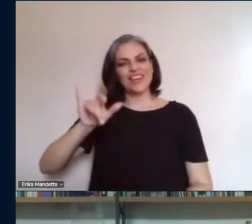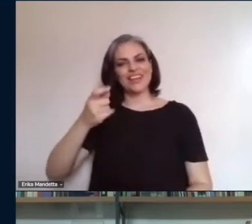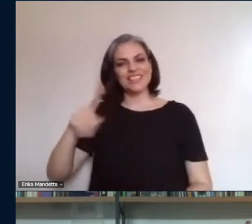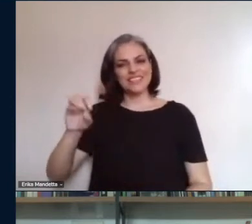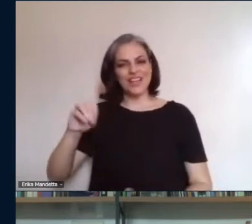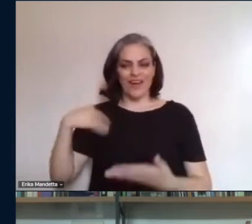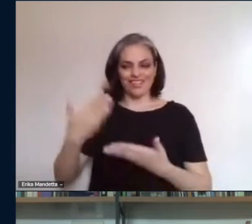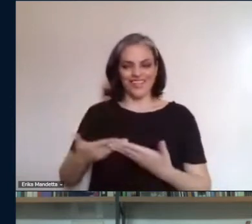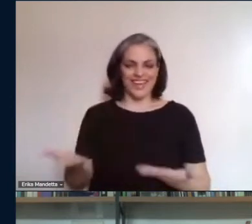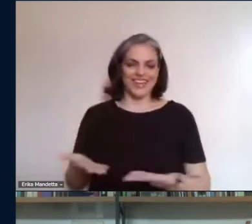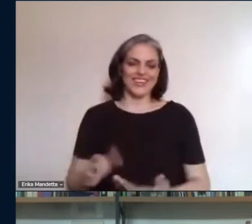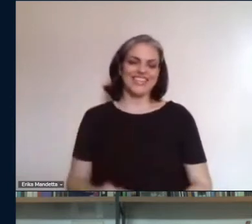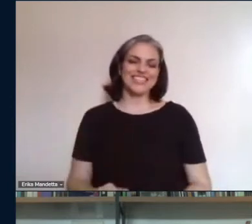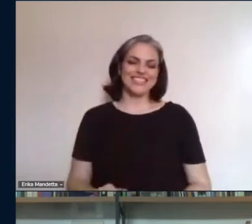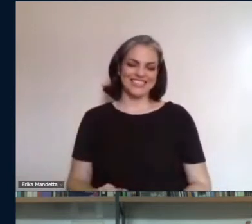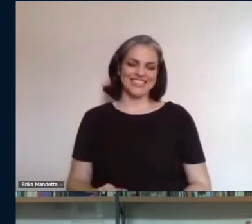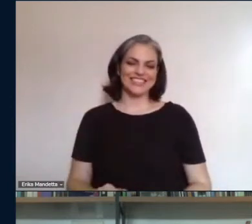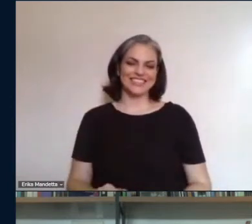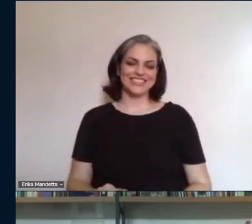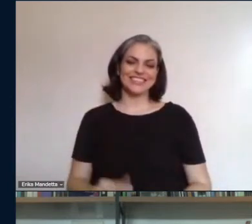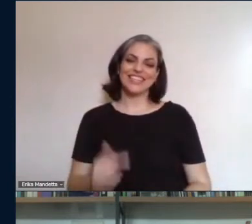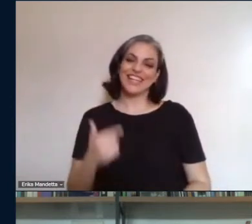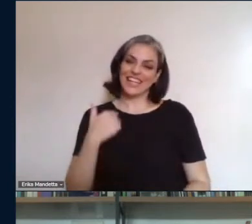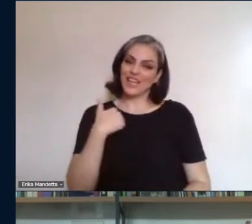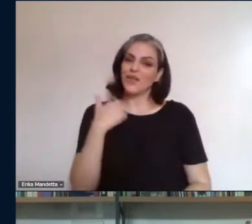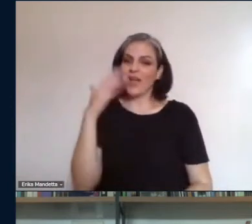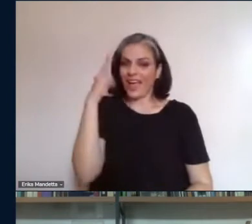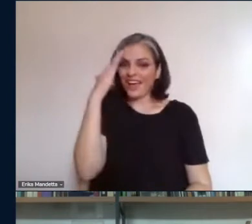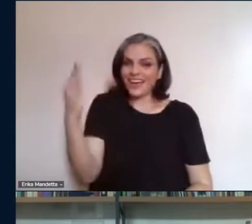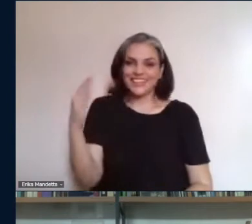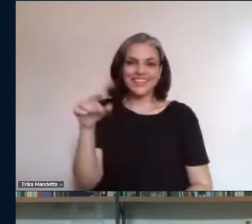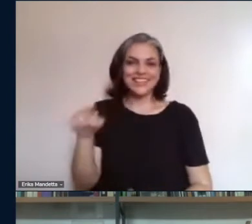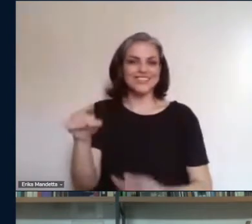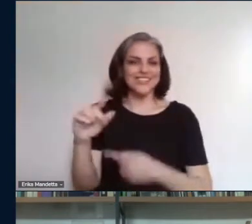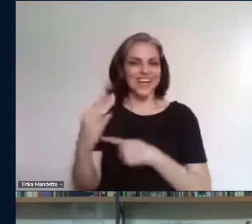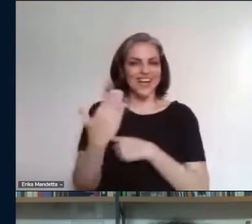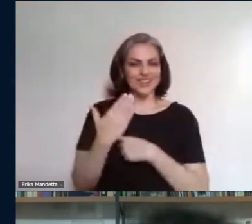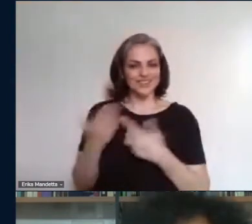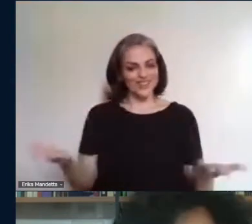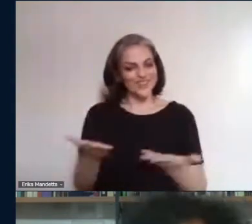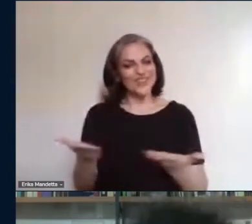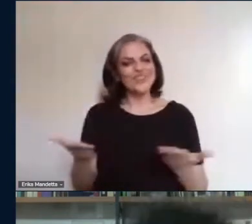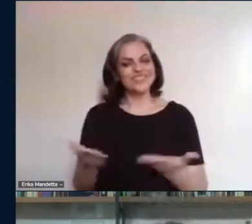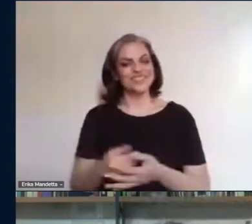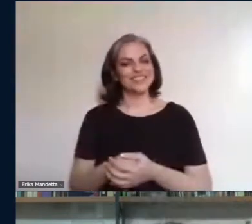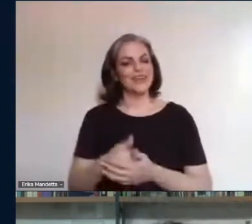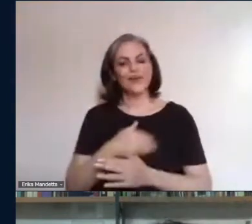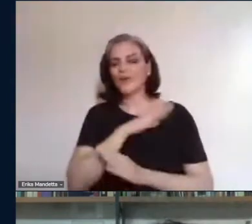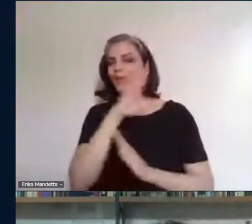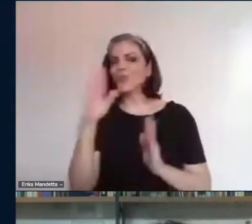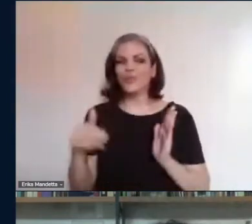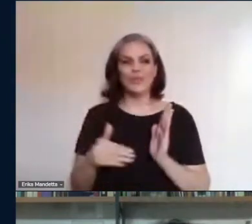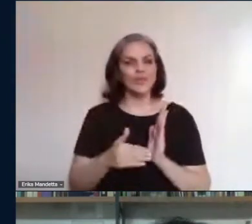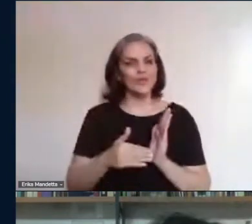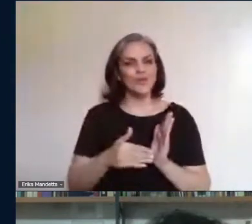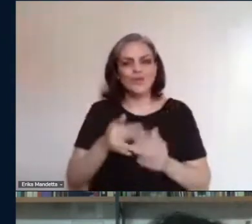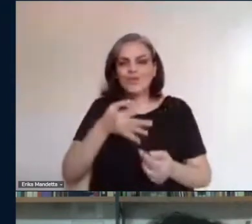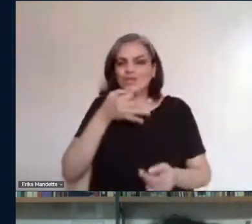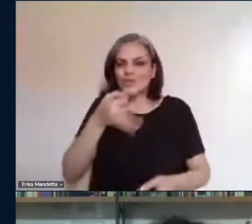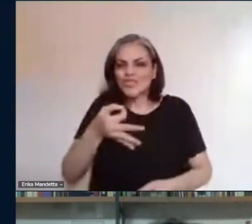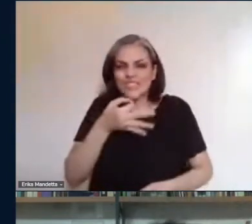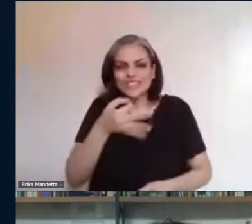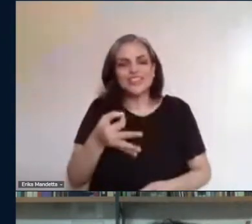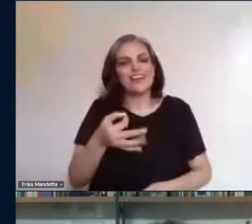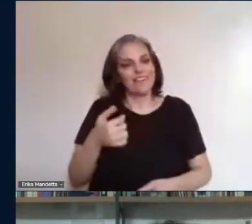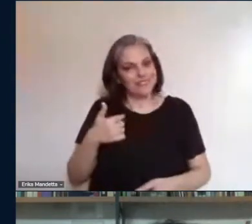Eu agradeço por todas, por tudo que você contribuiu aqui hoje também, acho que tudo que, todas as sugestões vão